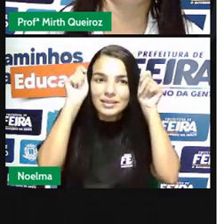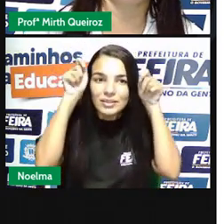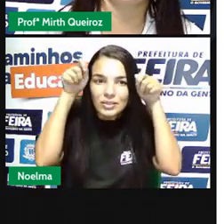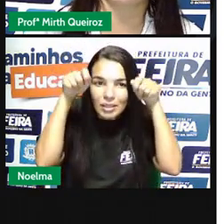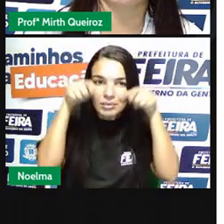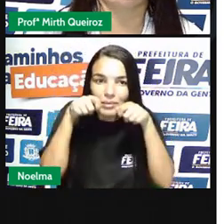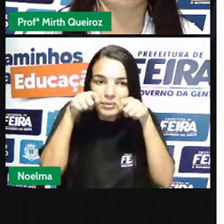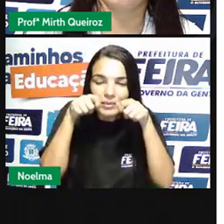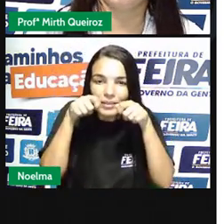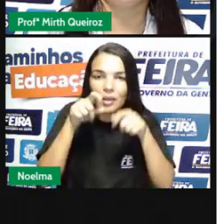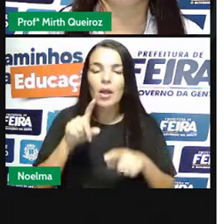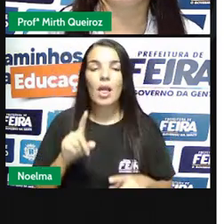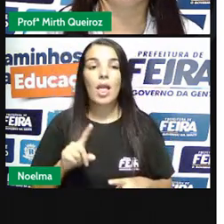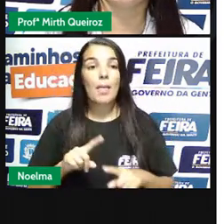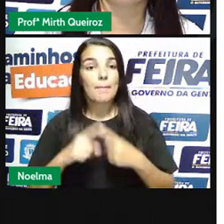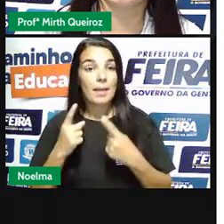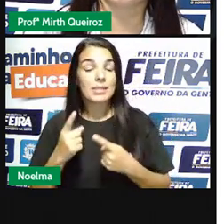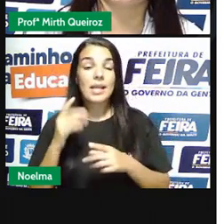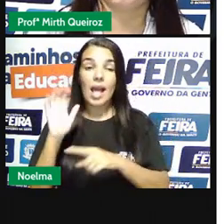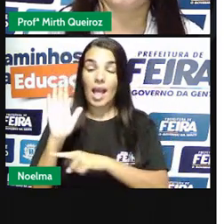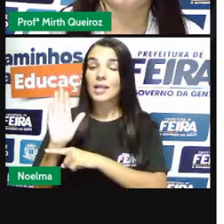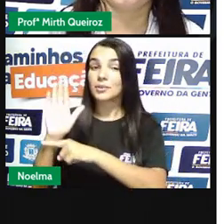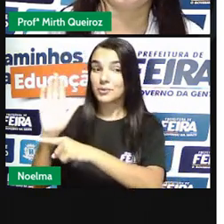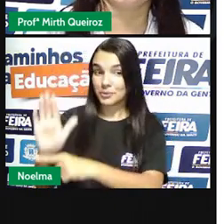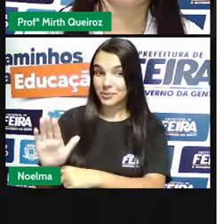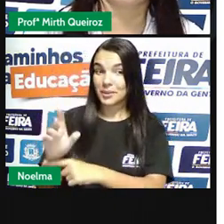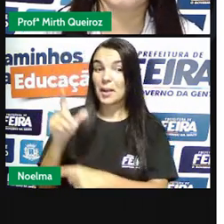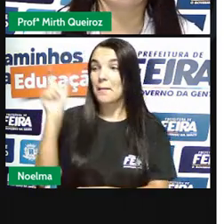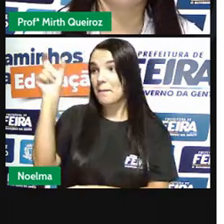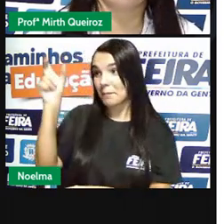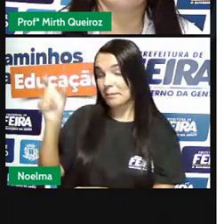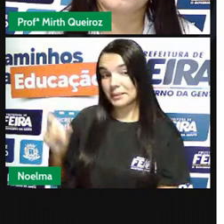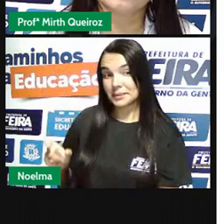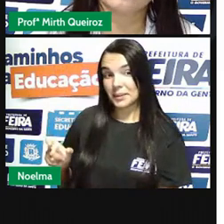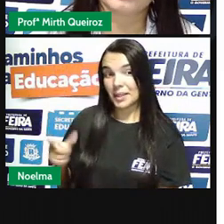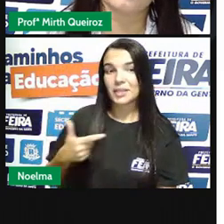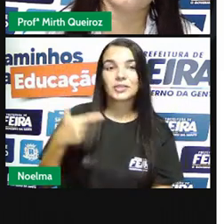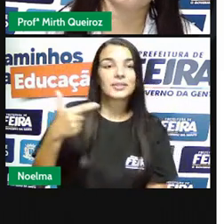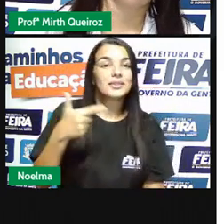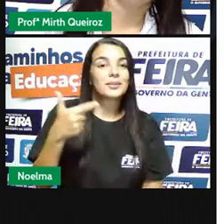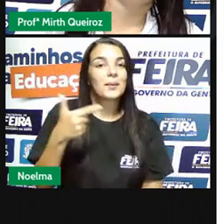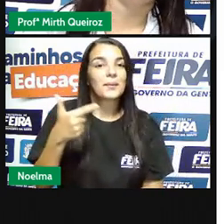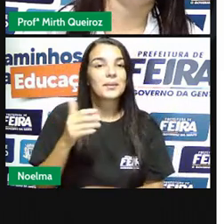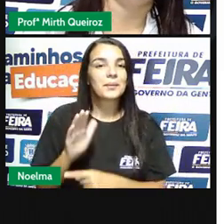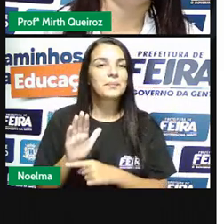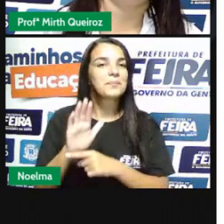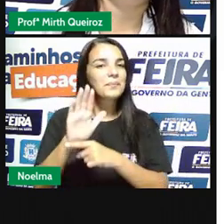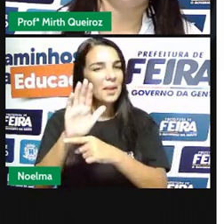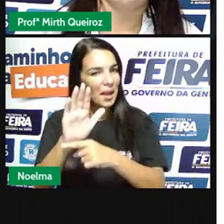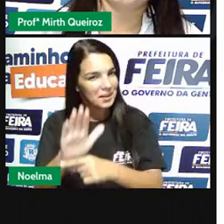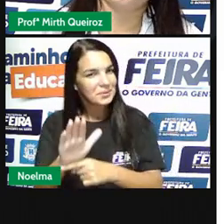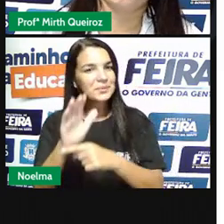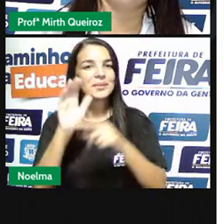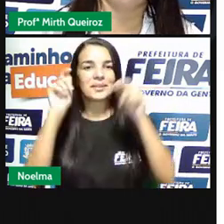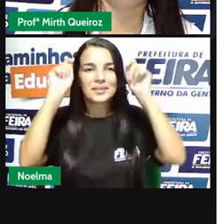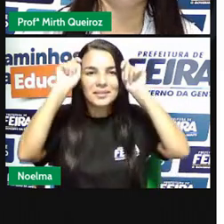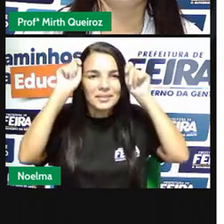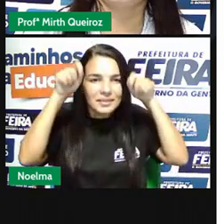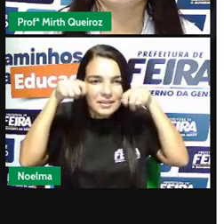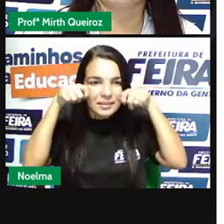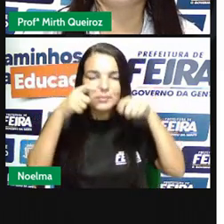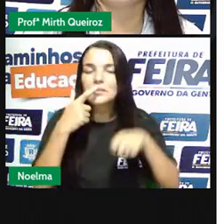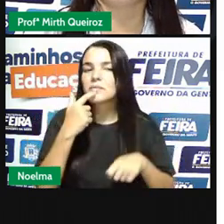história não gira em torno do Caju mas ele é um personagem secundário que vai ajudar a